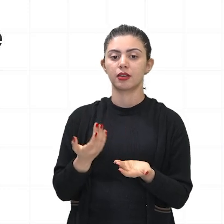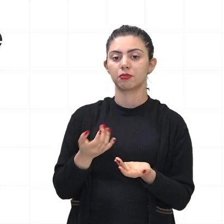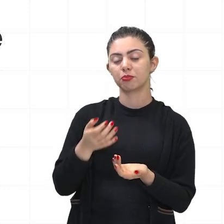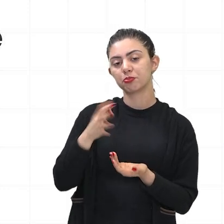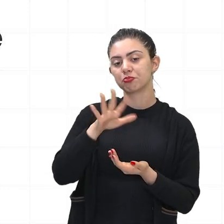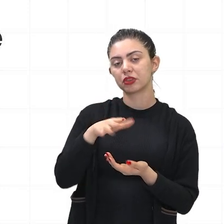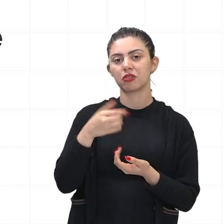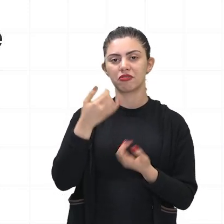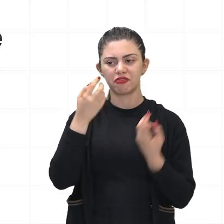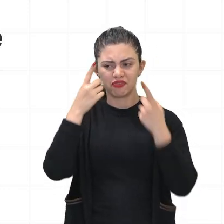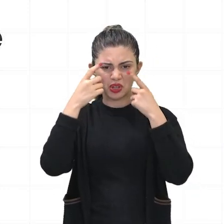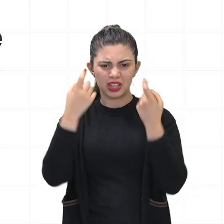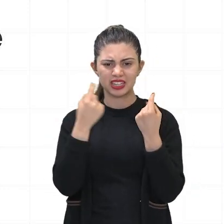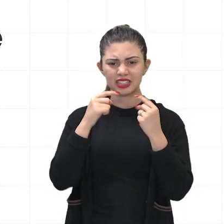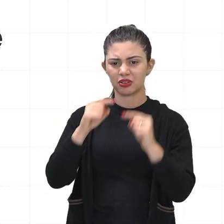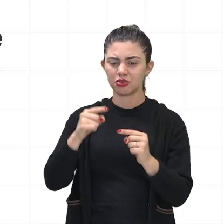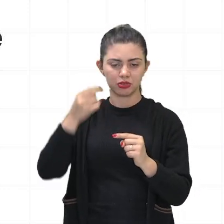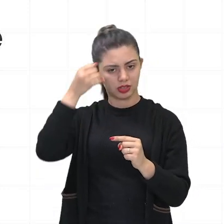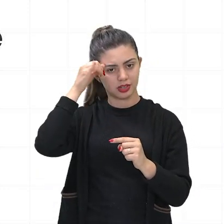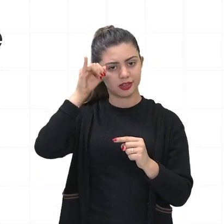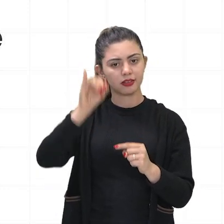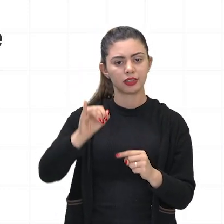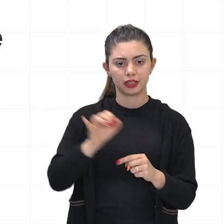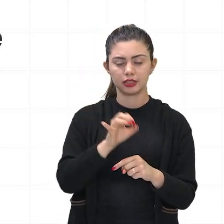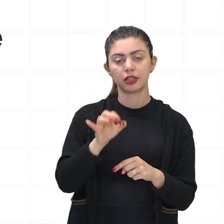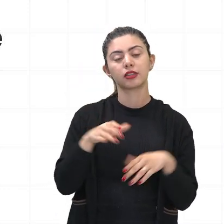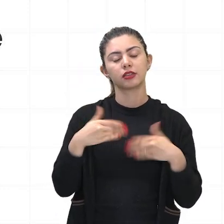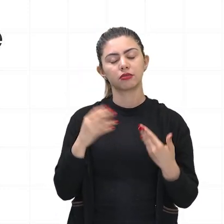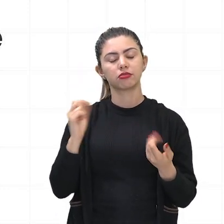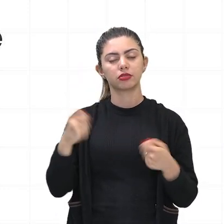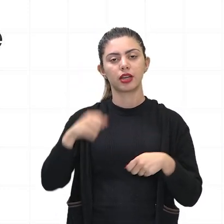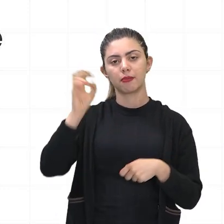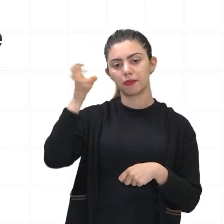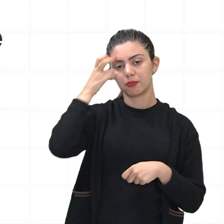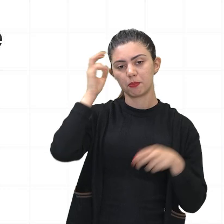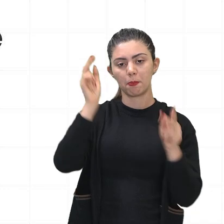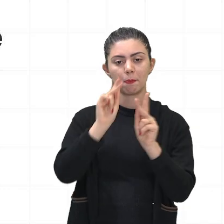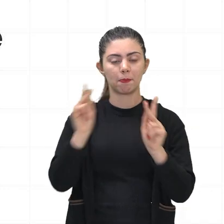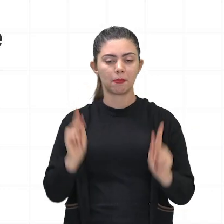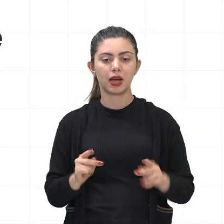fés, eliminando violência de motivação religiosa e criando culturas